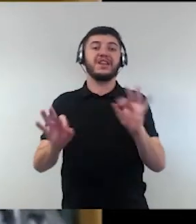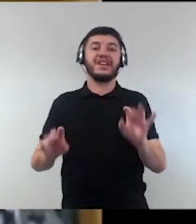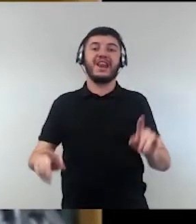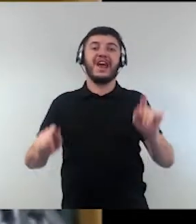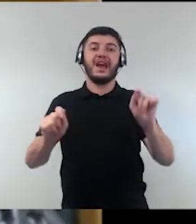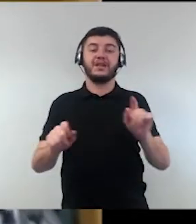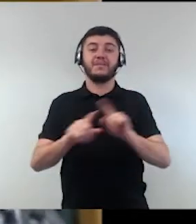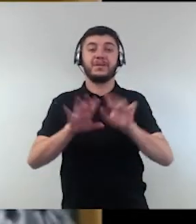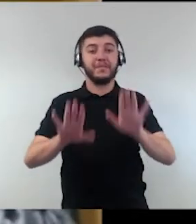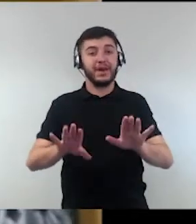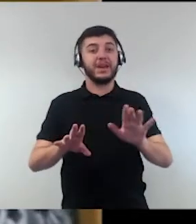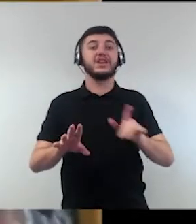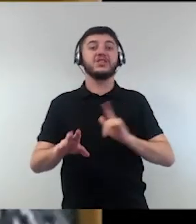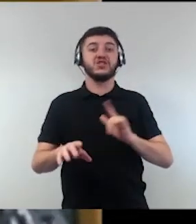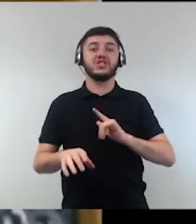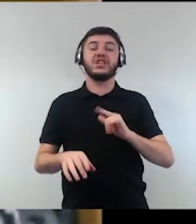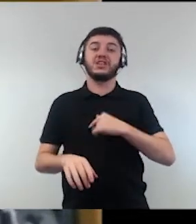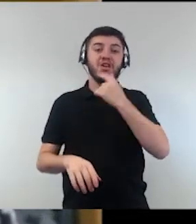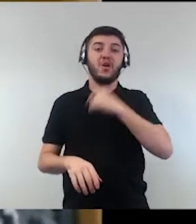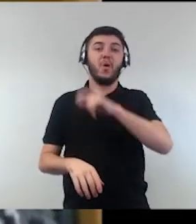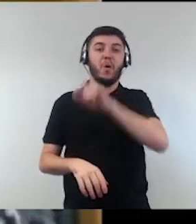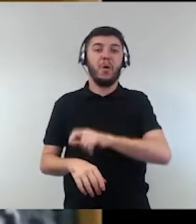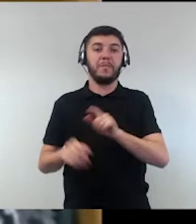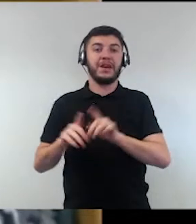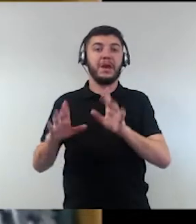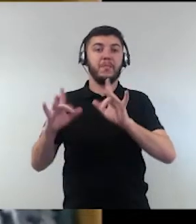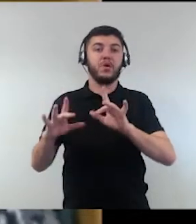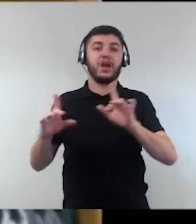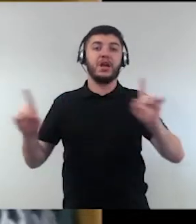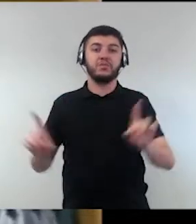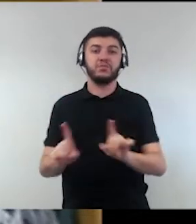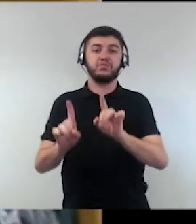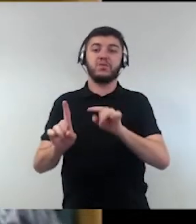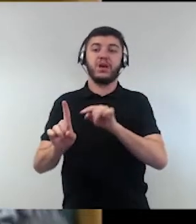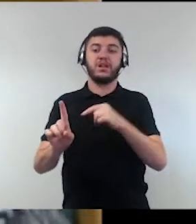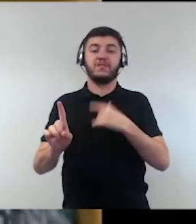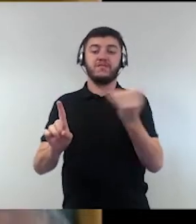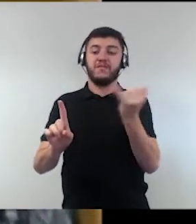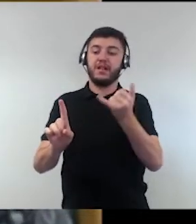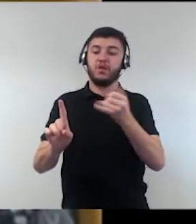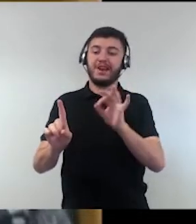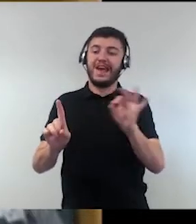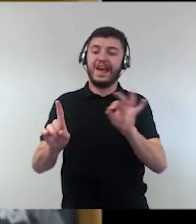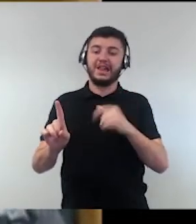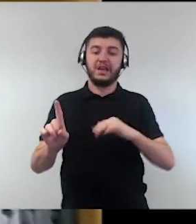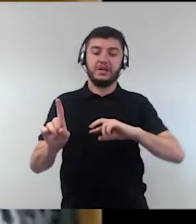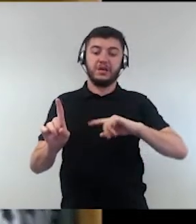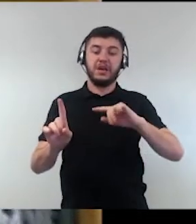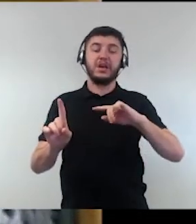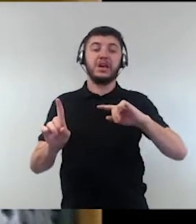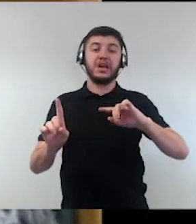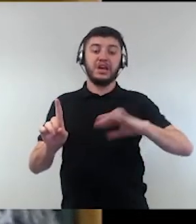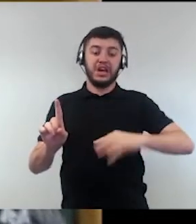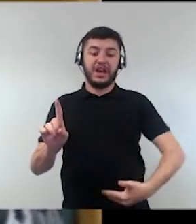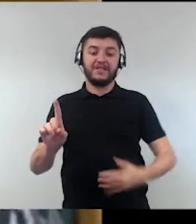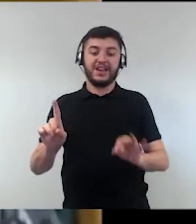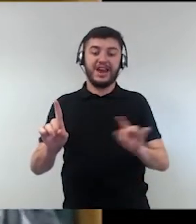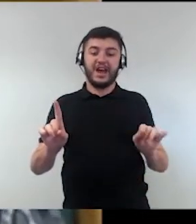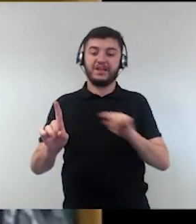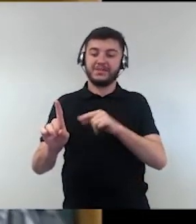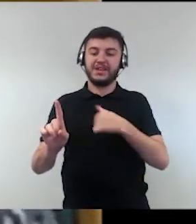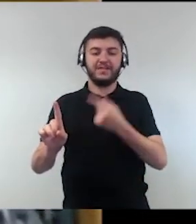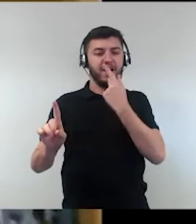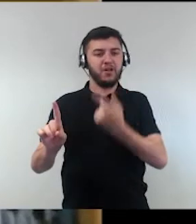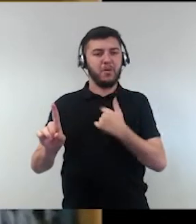esse namorado para quem ela também não disse que estava grávida, e o namorado dizendo que achou que ela tinha engordado um pouquinho, mas que